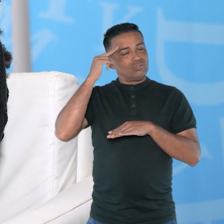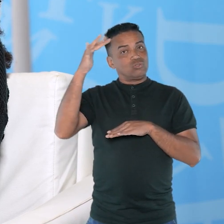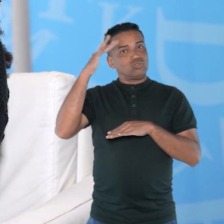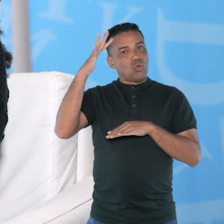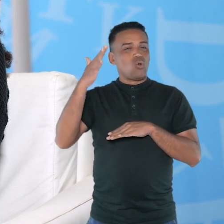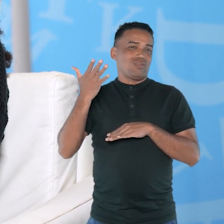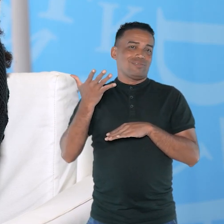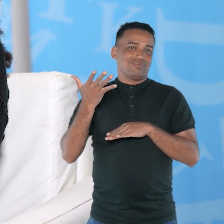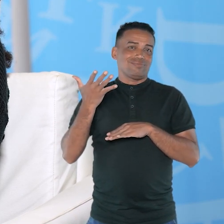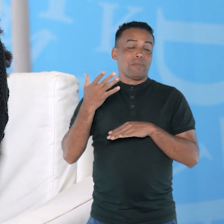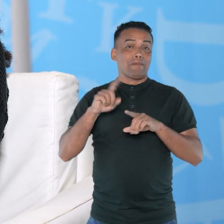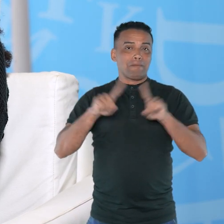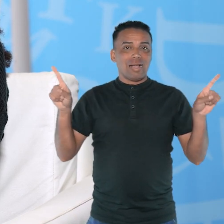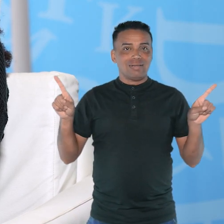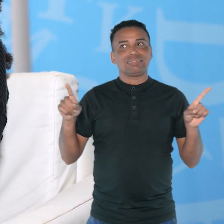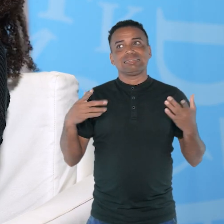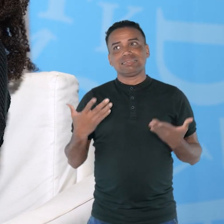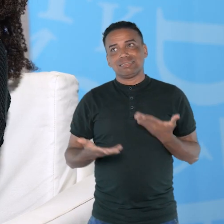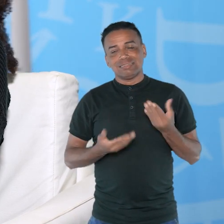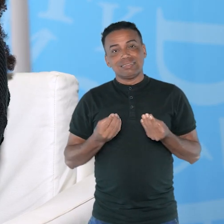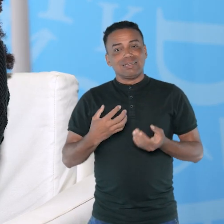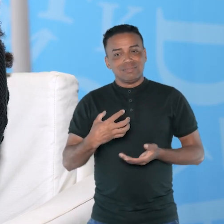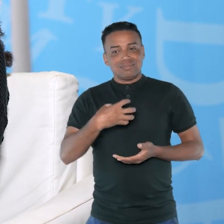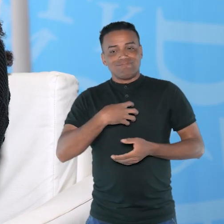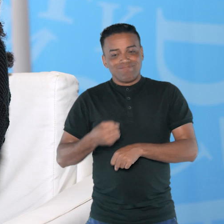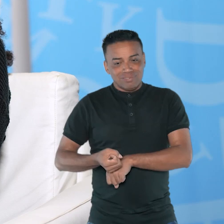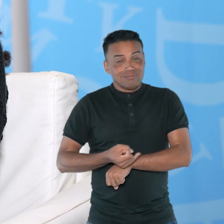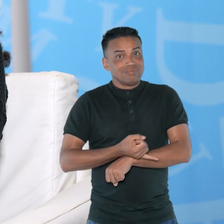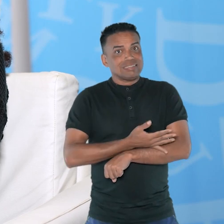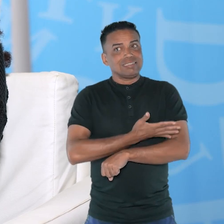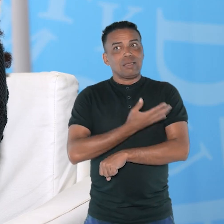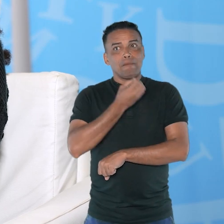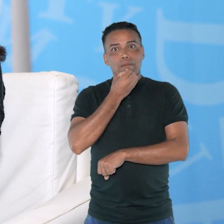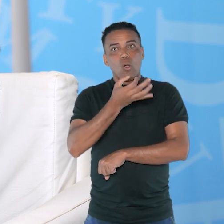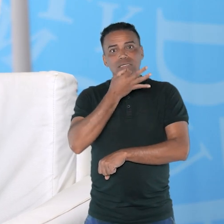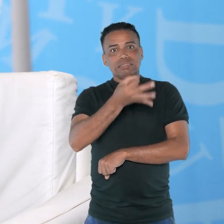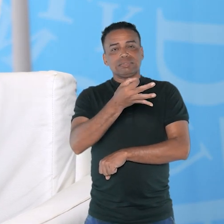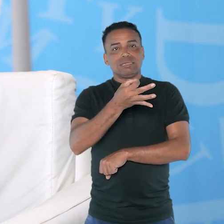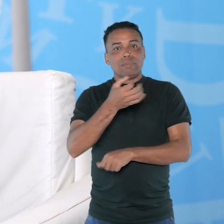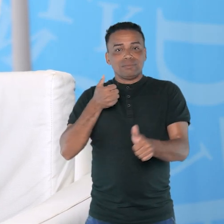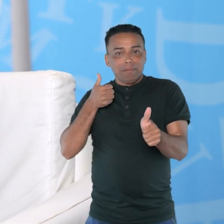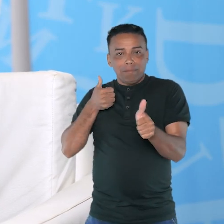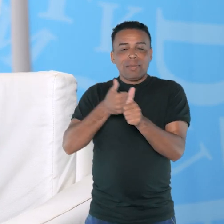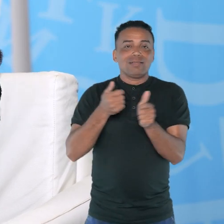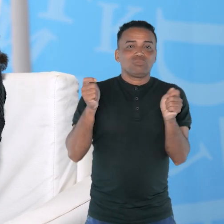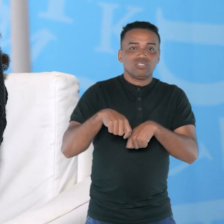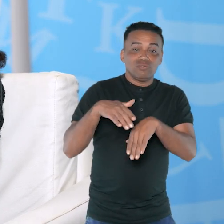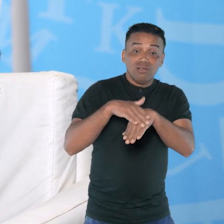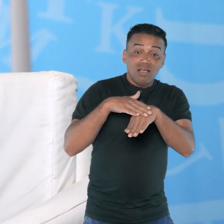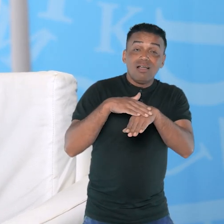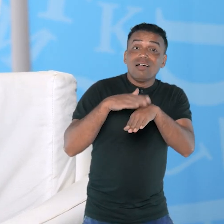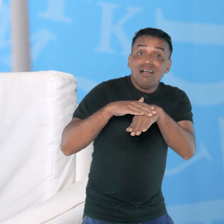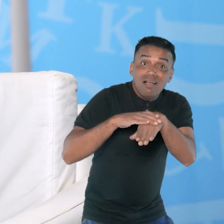começo, mas que a gente tenha essa sensibilidade, esse bom senso de ir mais para perto possível do que você gosta,